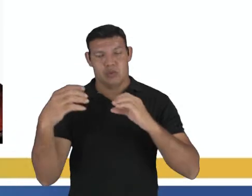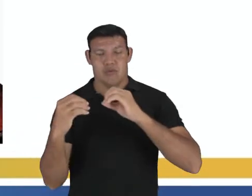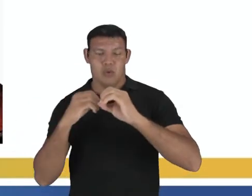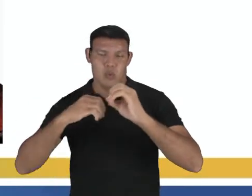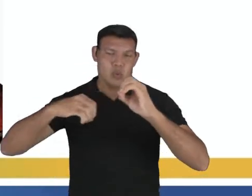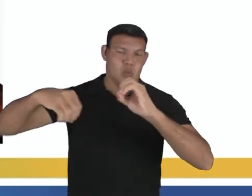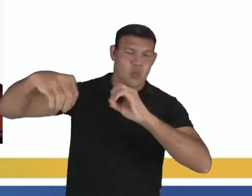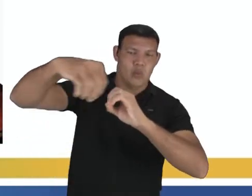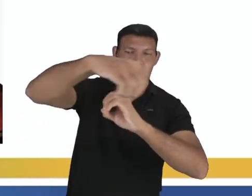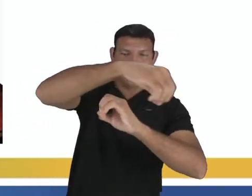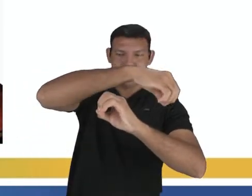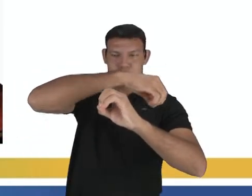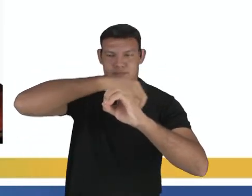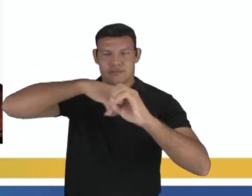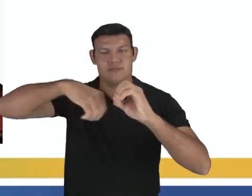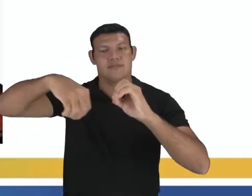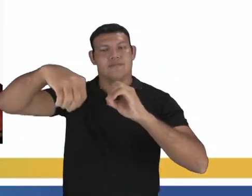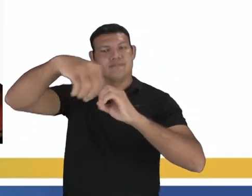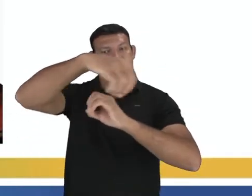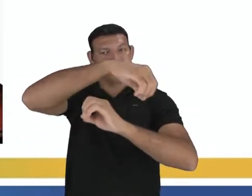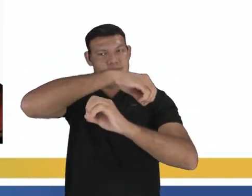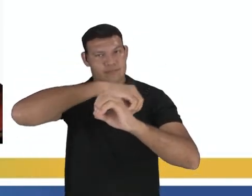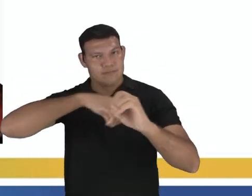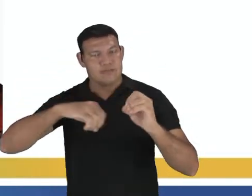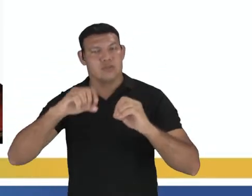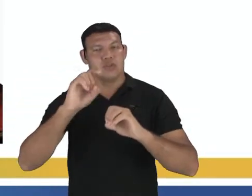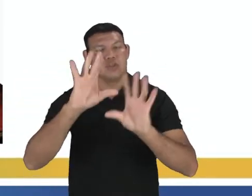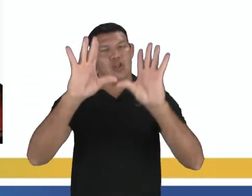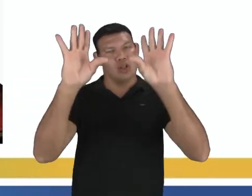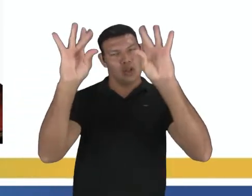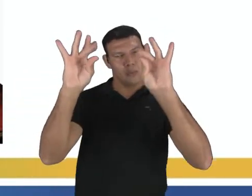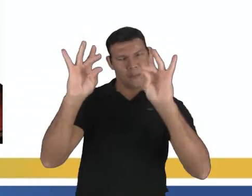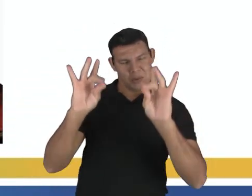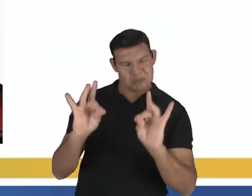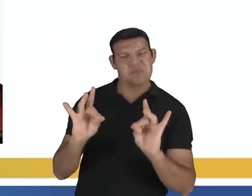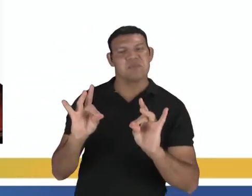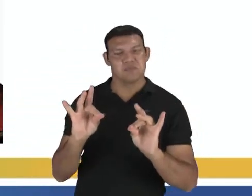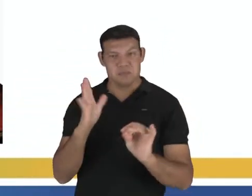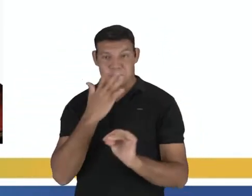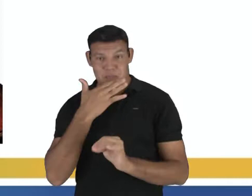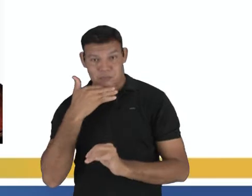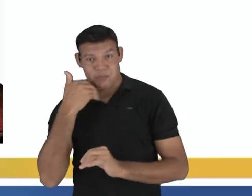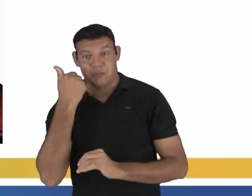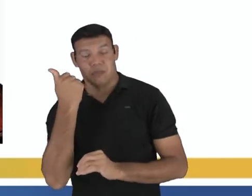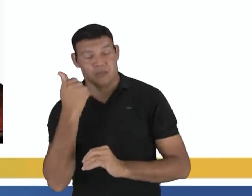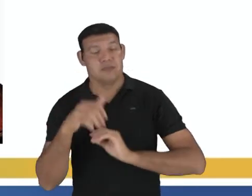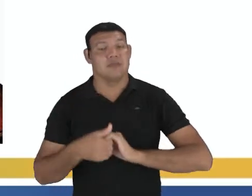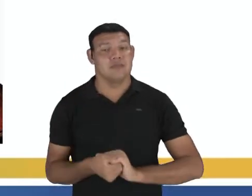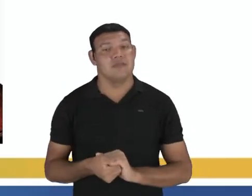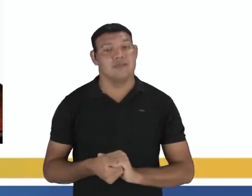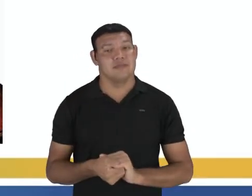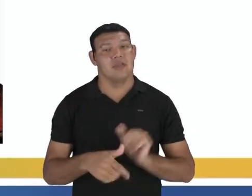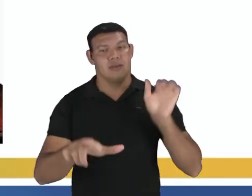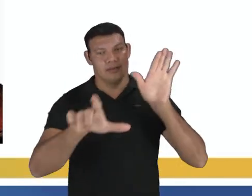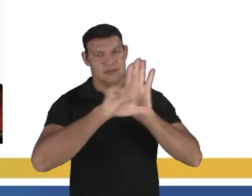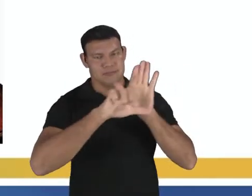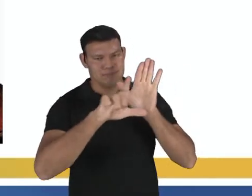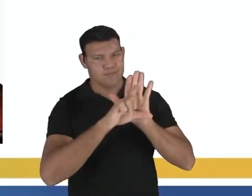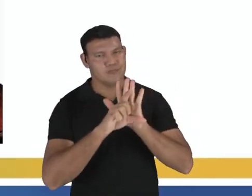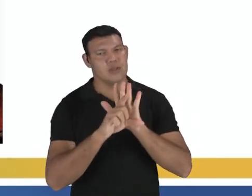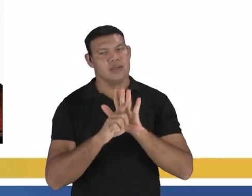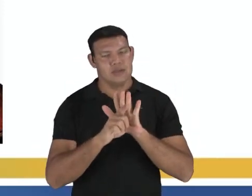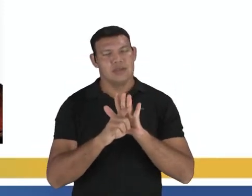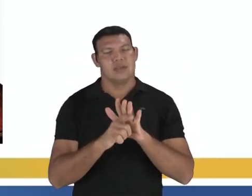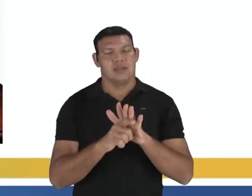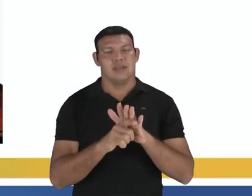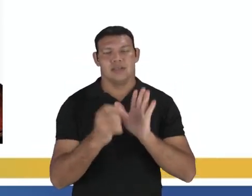com os outros corpos orbitando ali, só que ele vai trazer detalhes muito além, muito mais precisos e com leis que